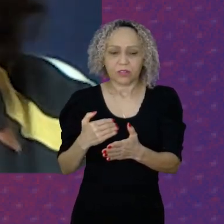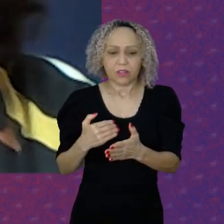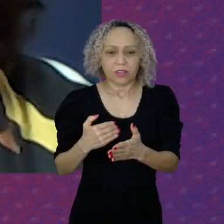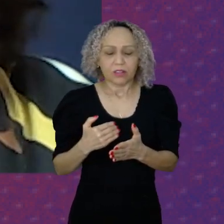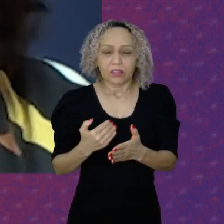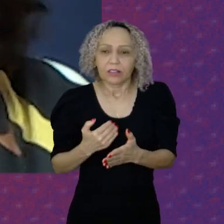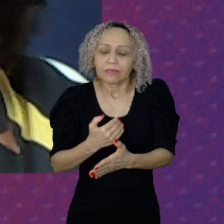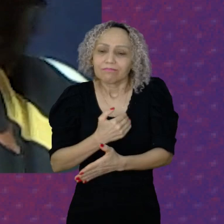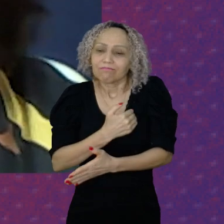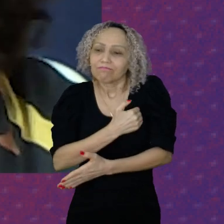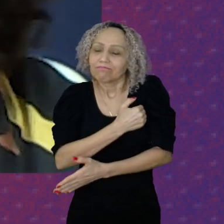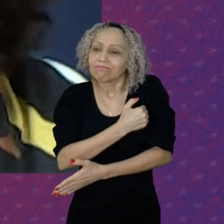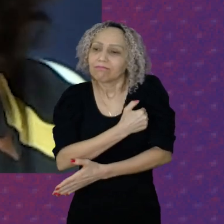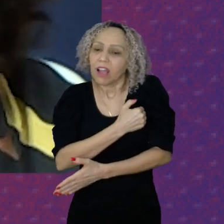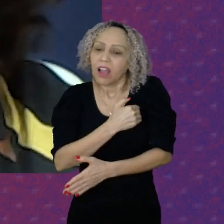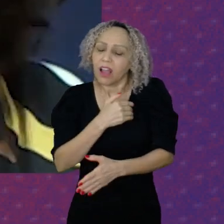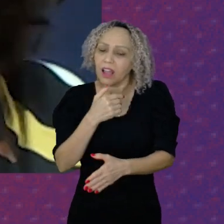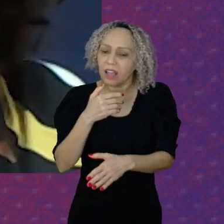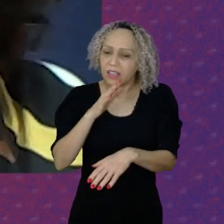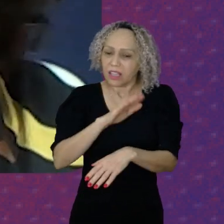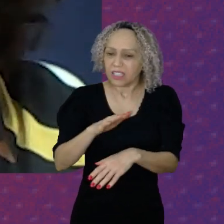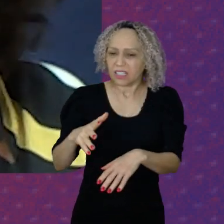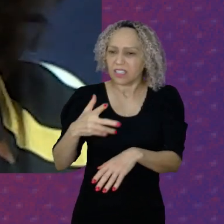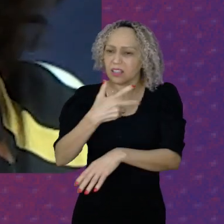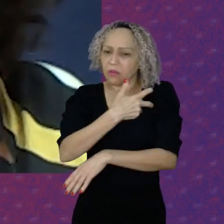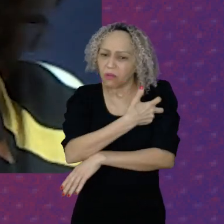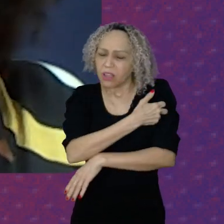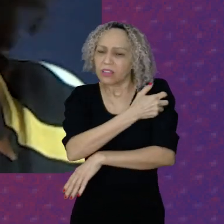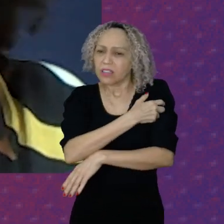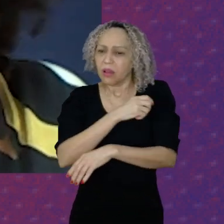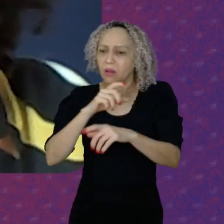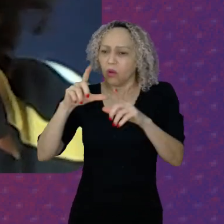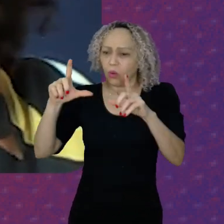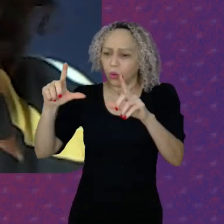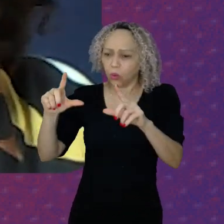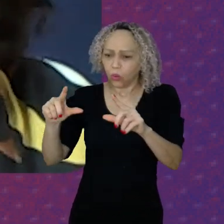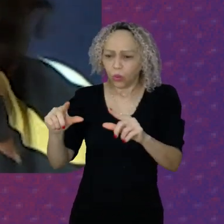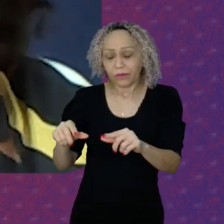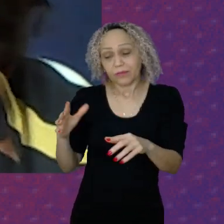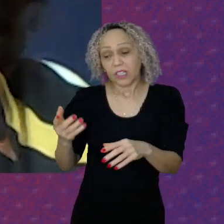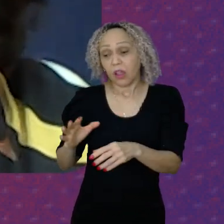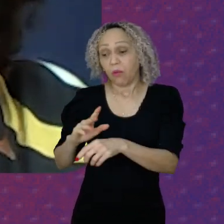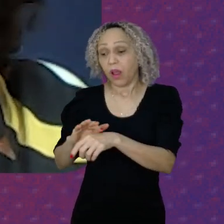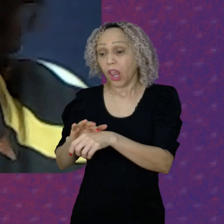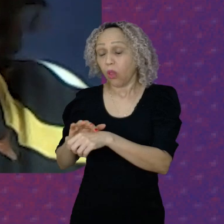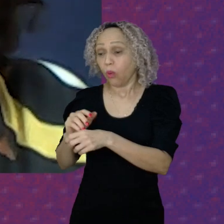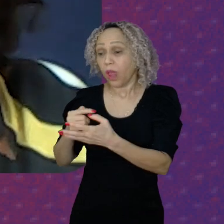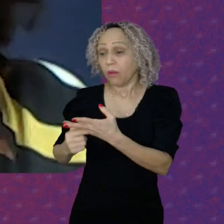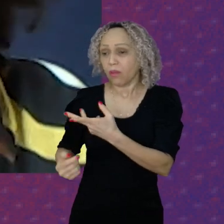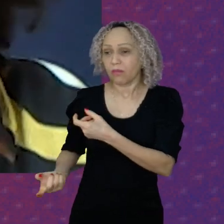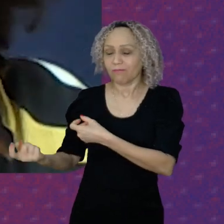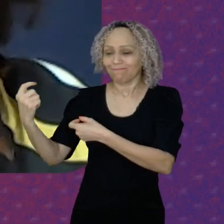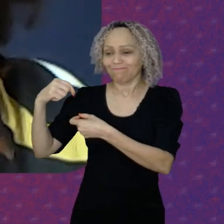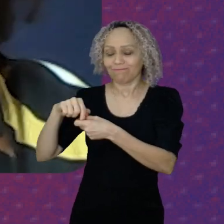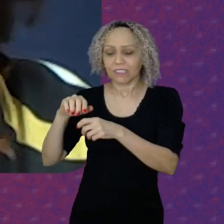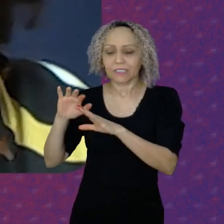E como vai funcionar o Bolsa Família? Quais são os recursos destinados,